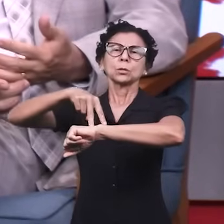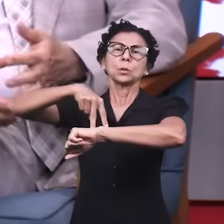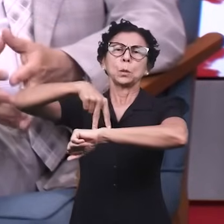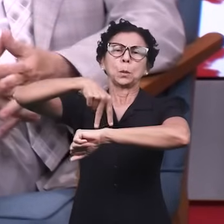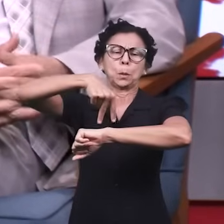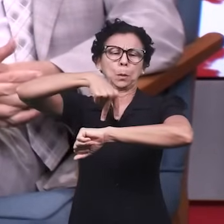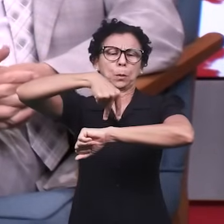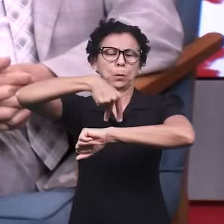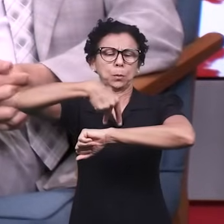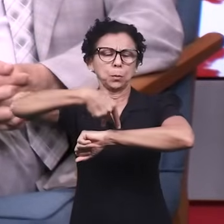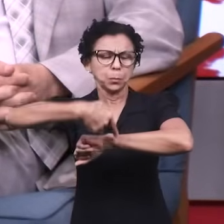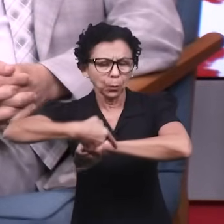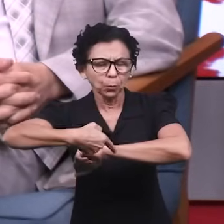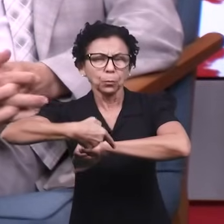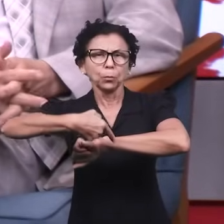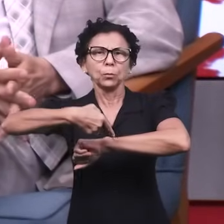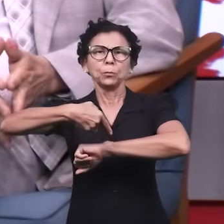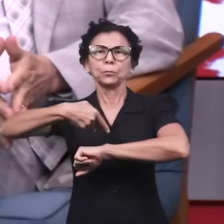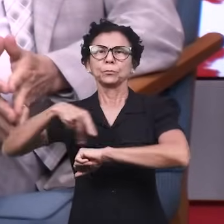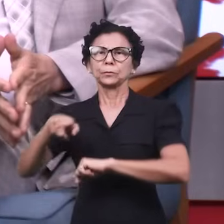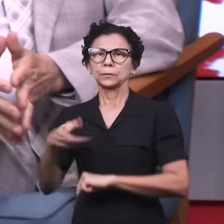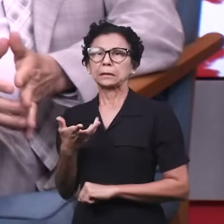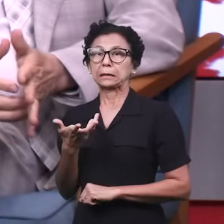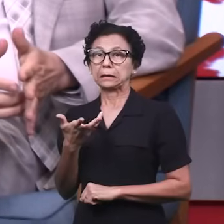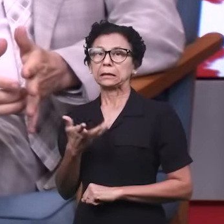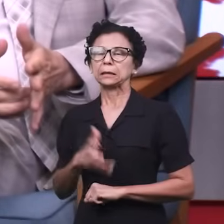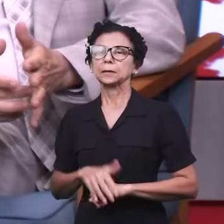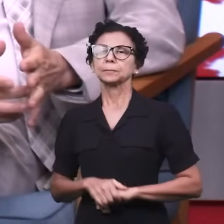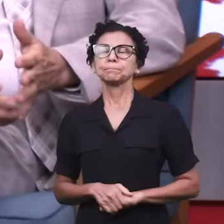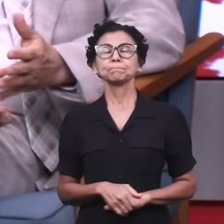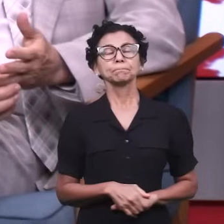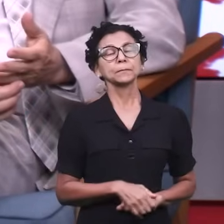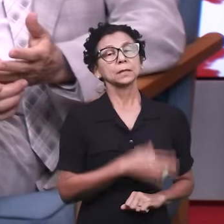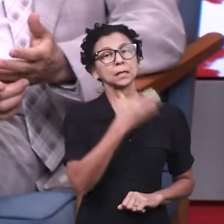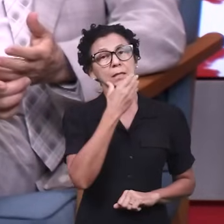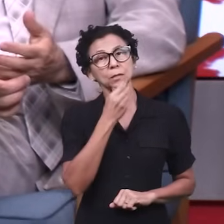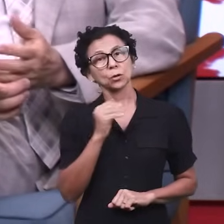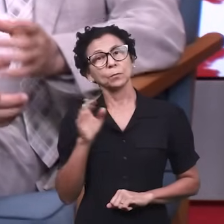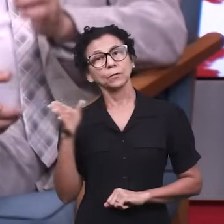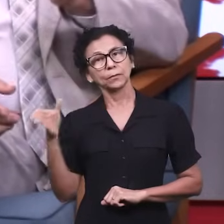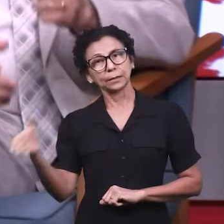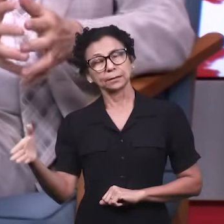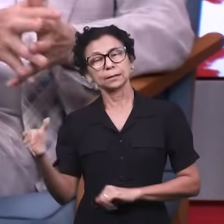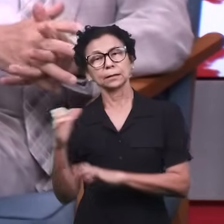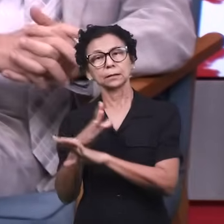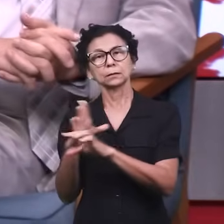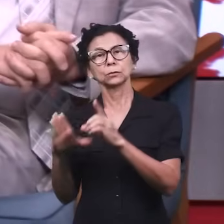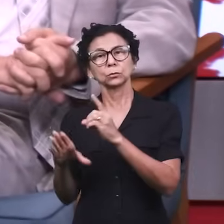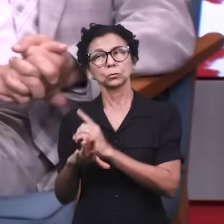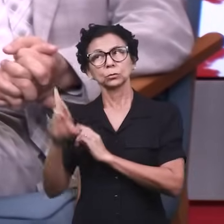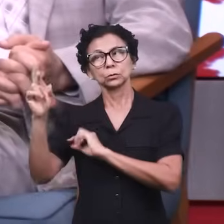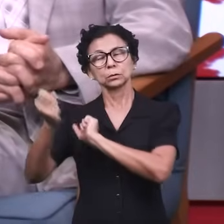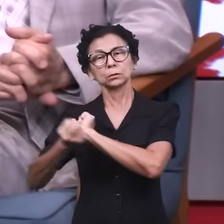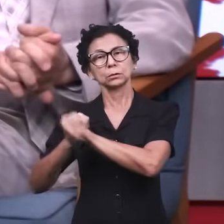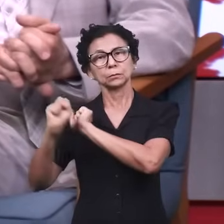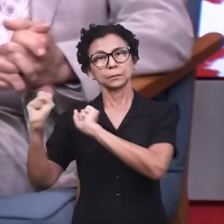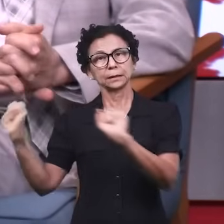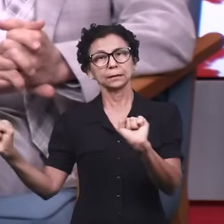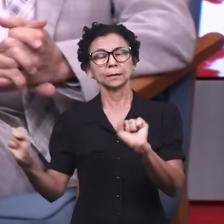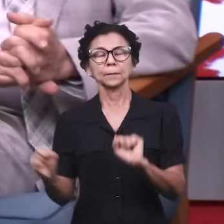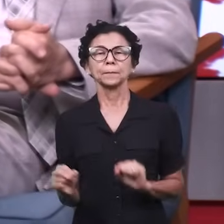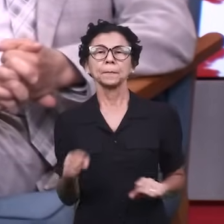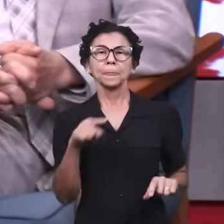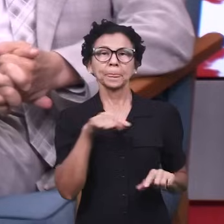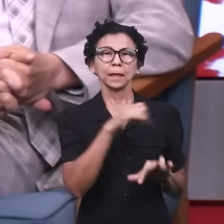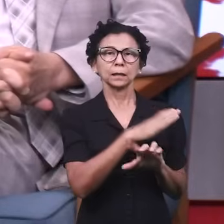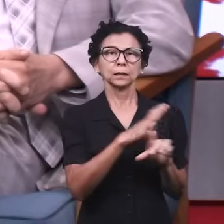culto. E o Senhor quer dar uma libertação a esse homem. E o Senhor revelou naquela oportunidade